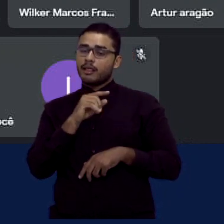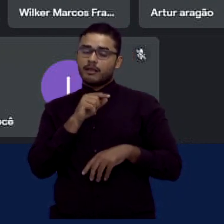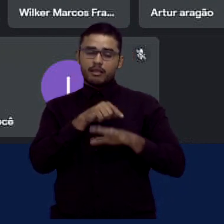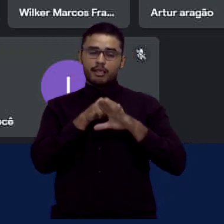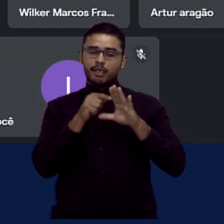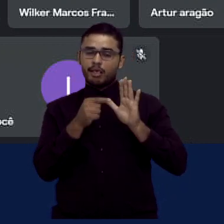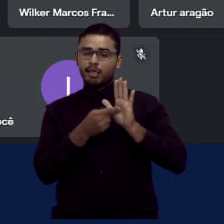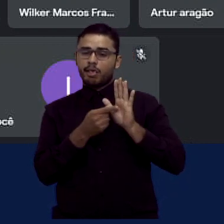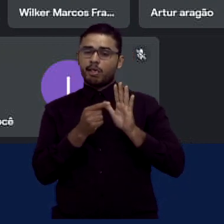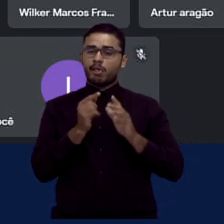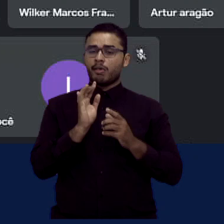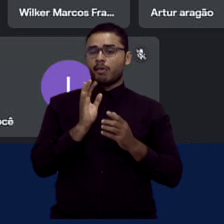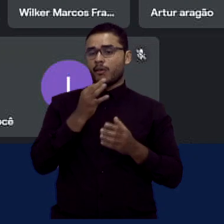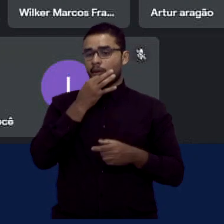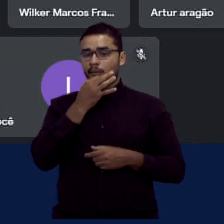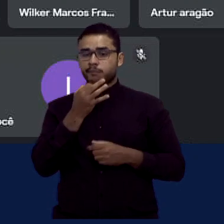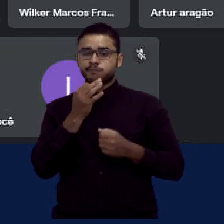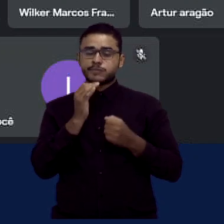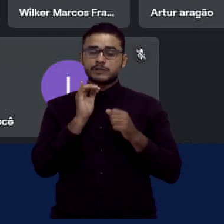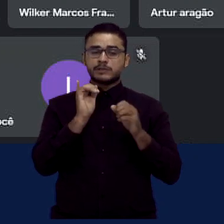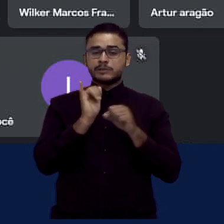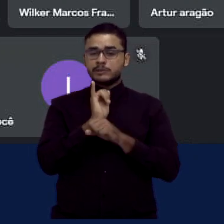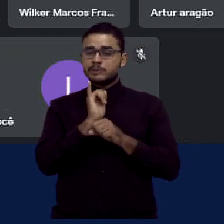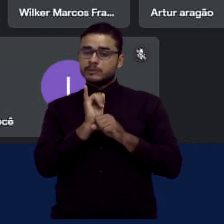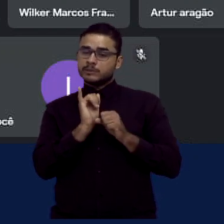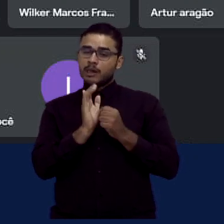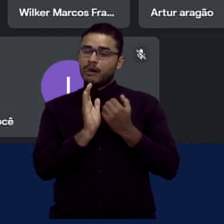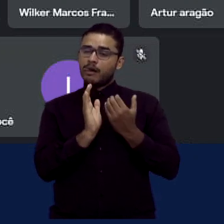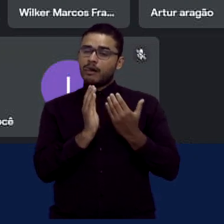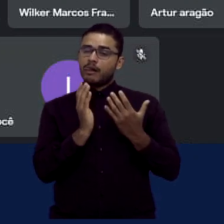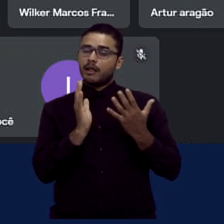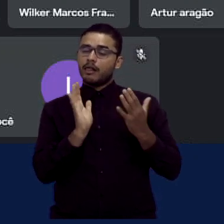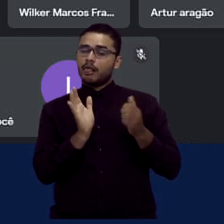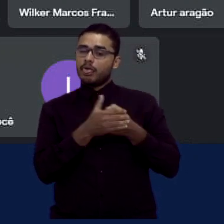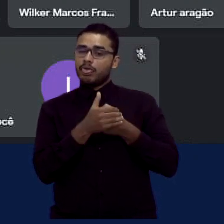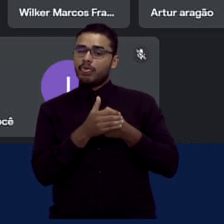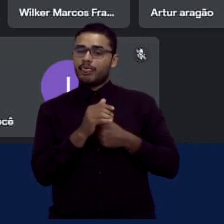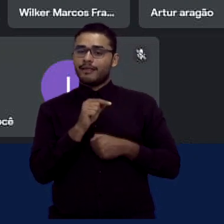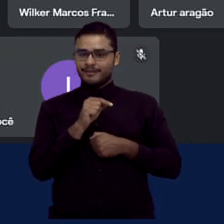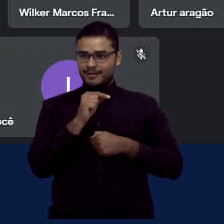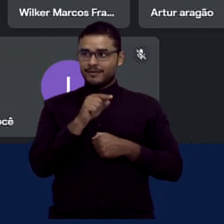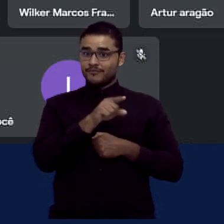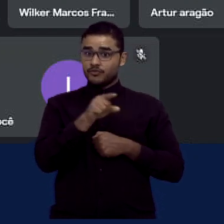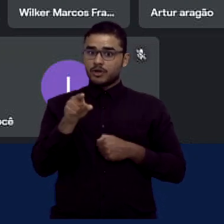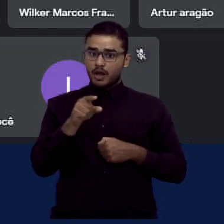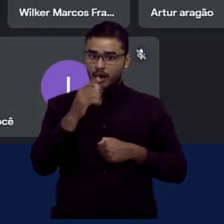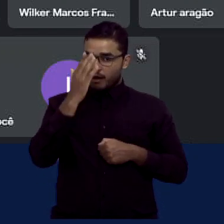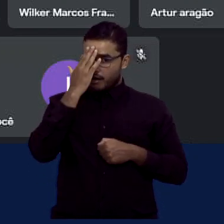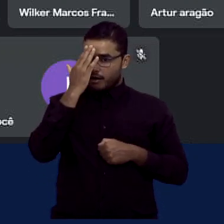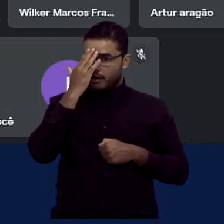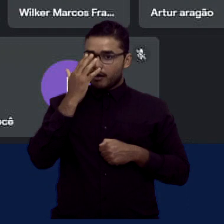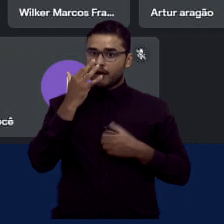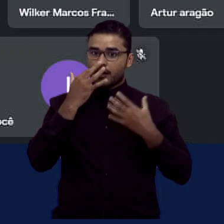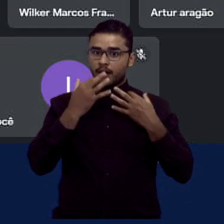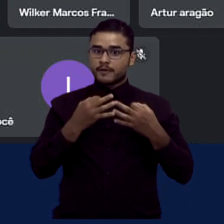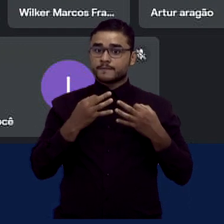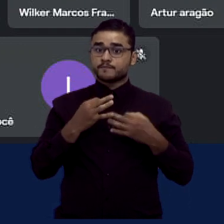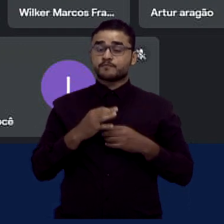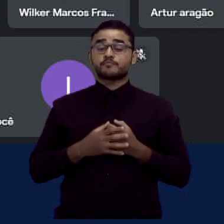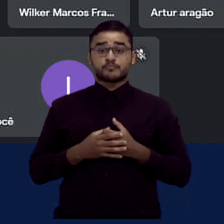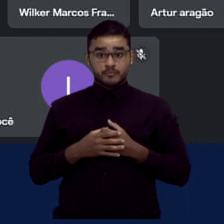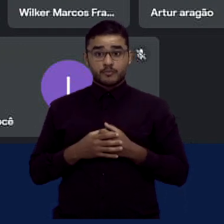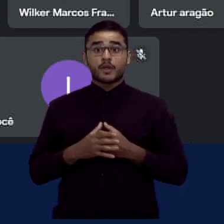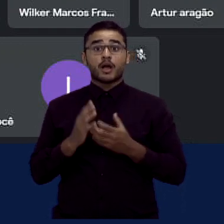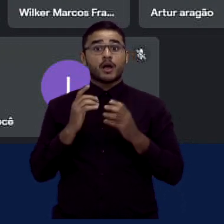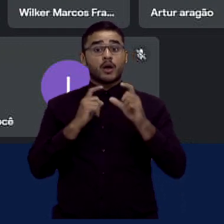discreto. A tirinha, principalmente, e é bom tomar muito cuidado com relação a isso. Estava